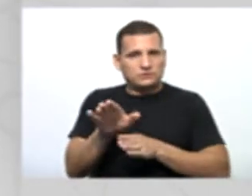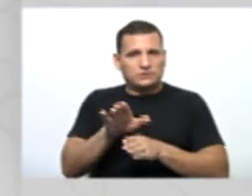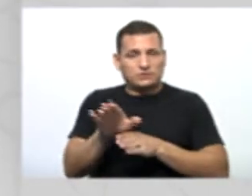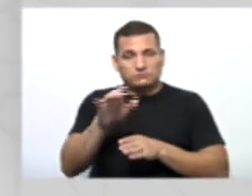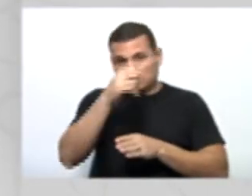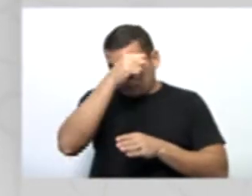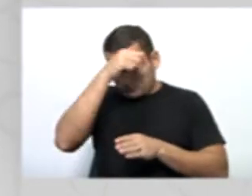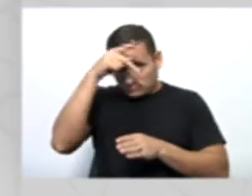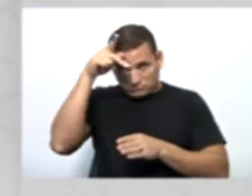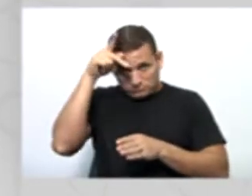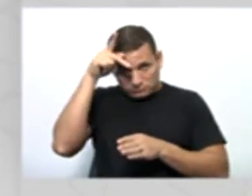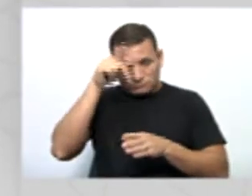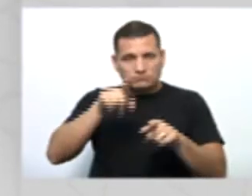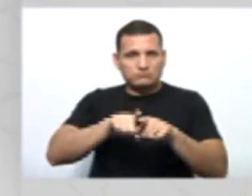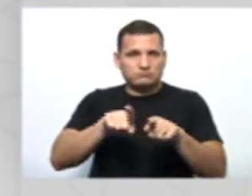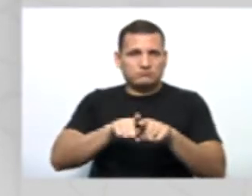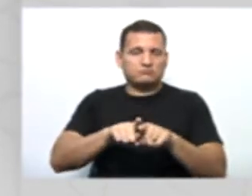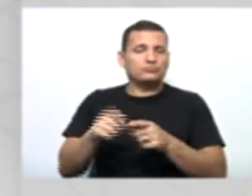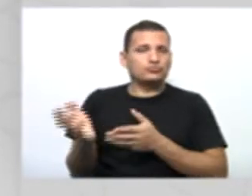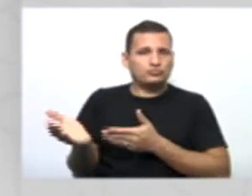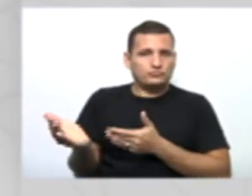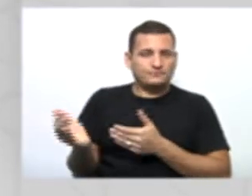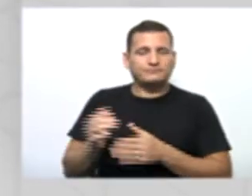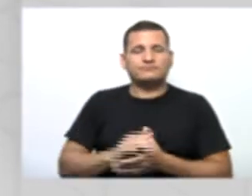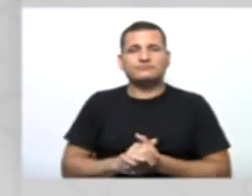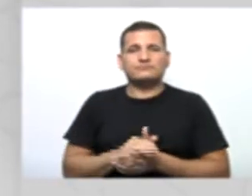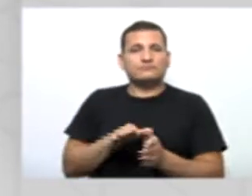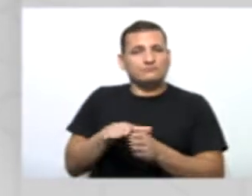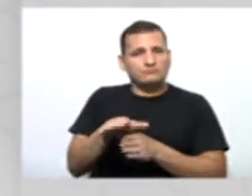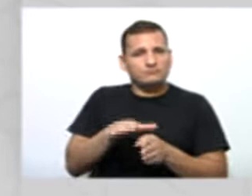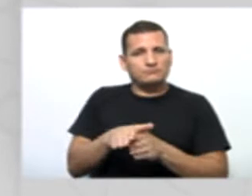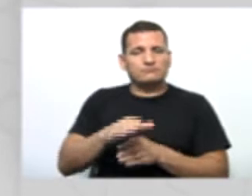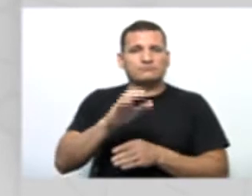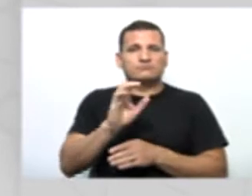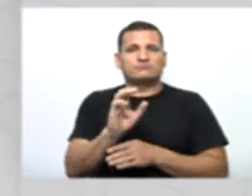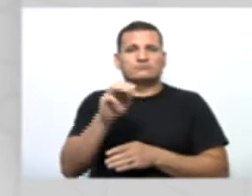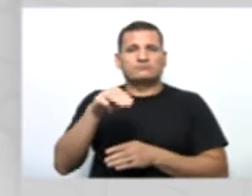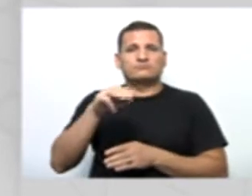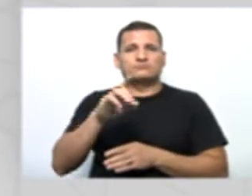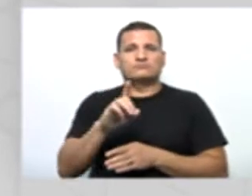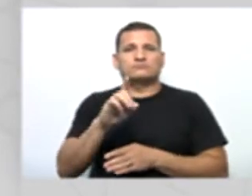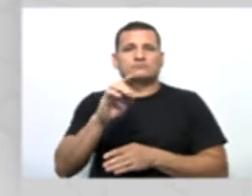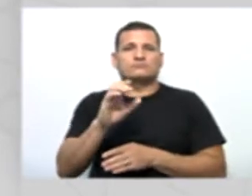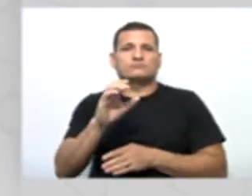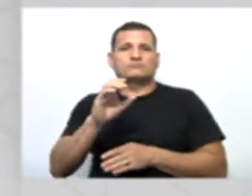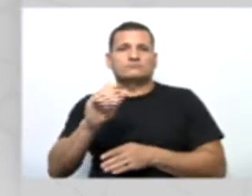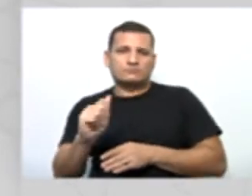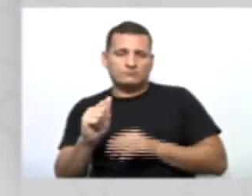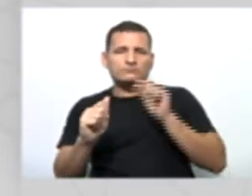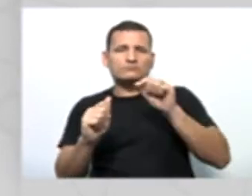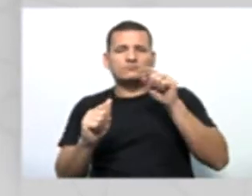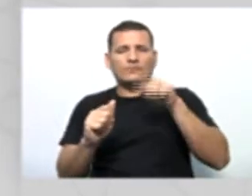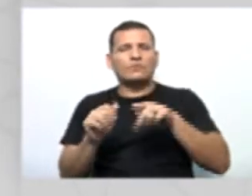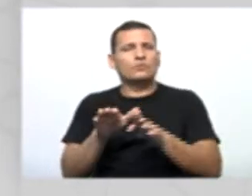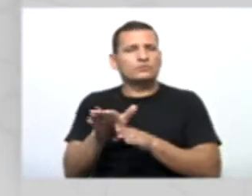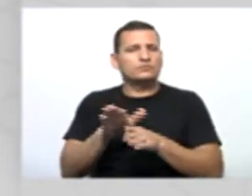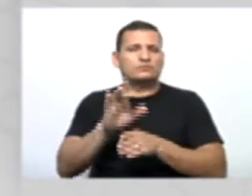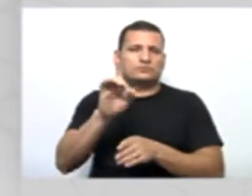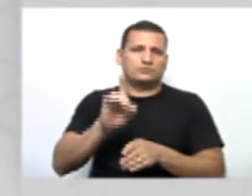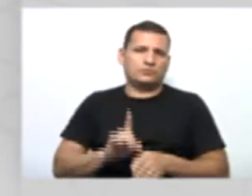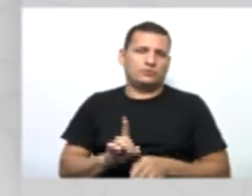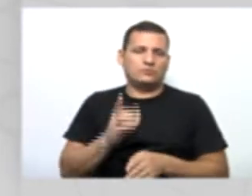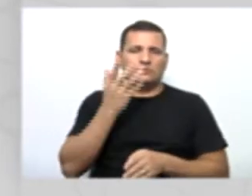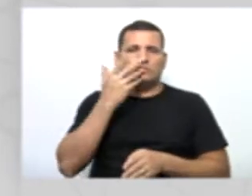2010 e 2011 e conselheiro do CMDCA, Conselho Municipal dos Direitos da Criança e do Adolescente, também entre os